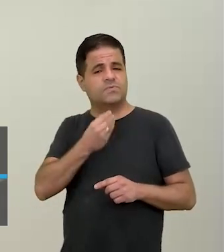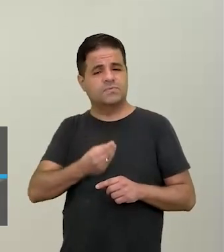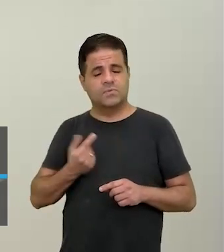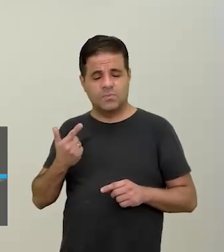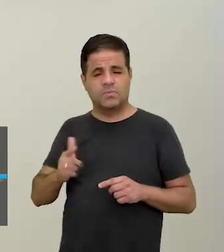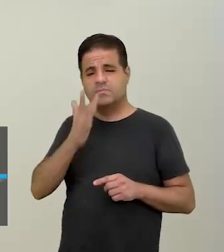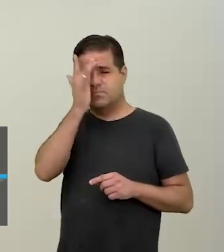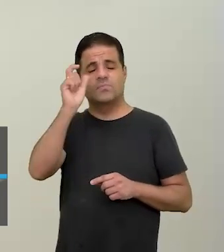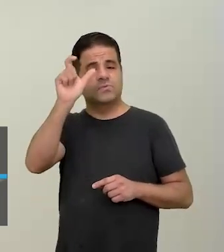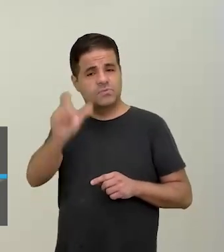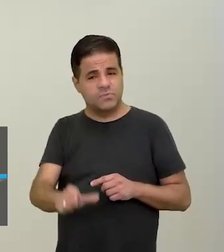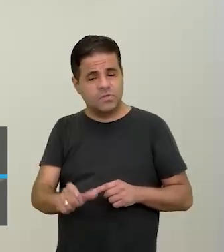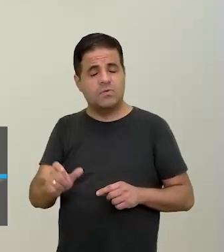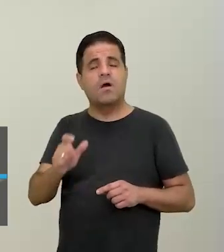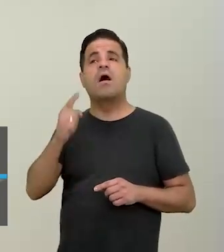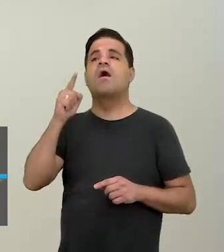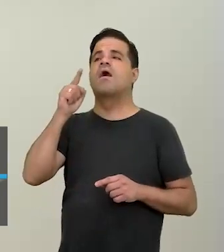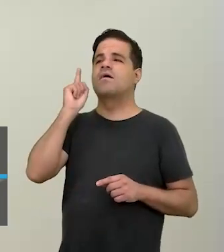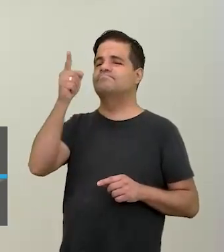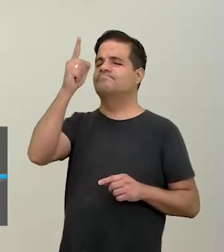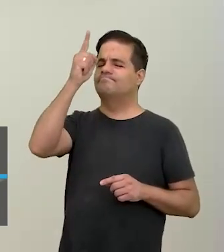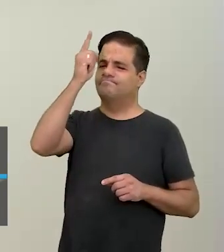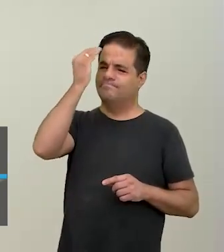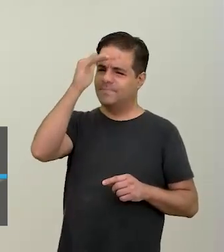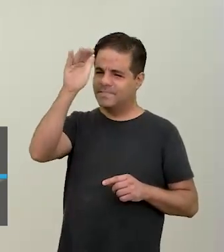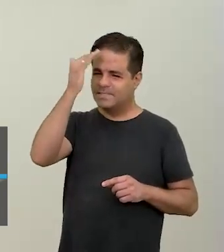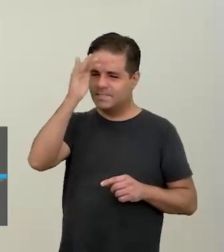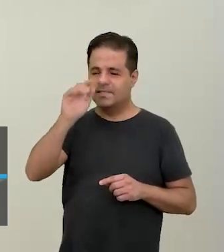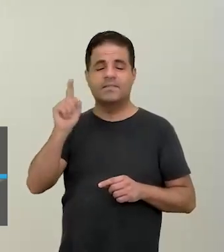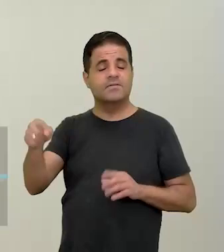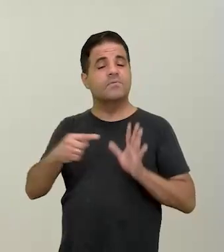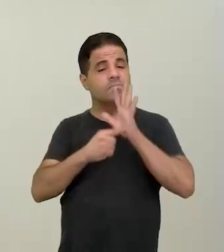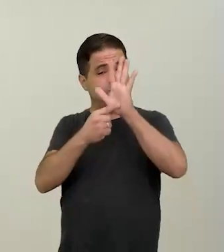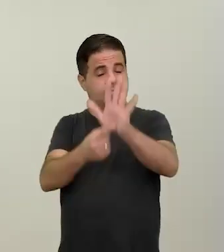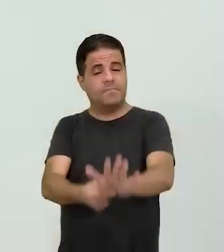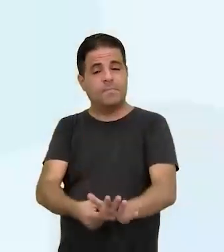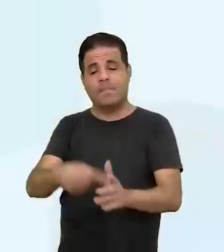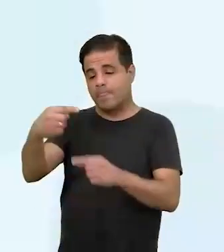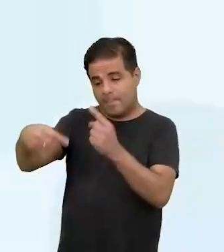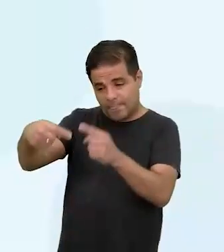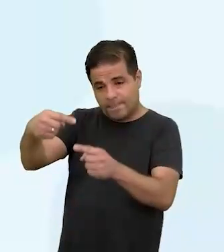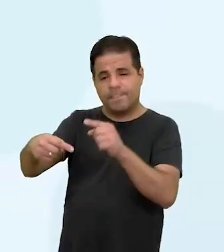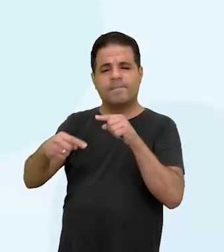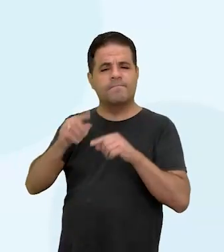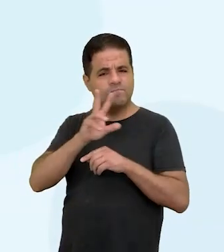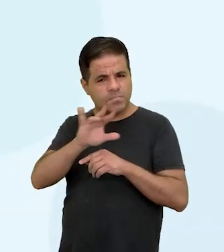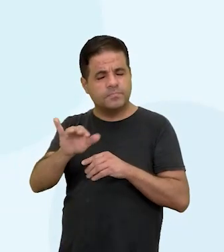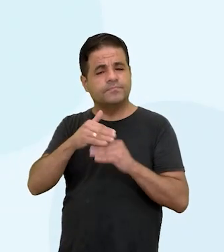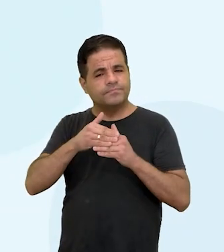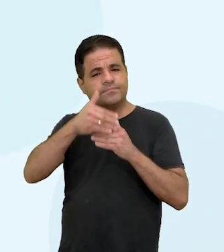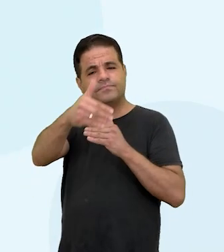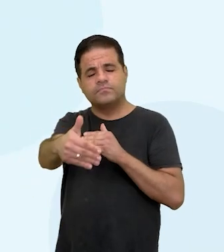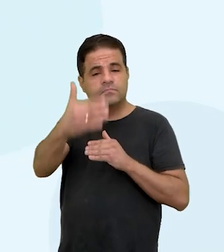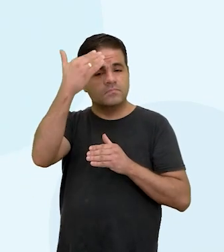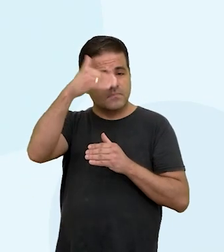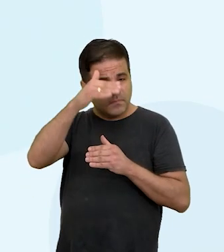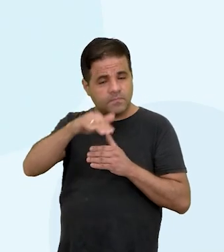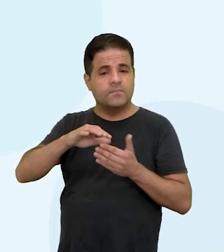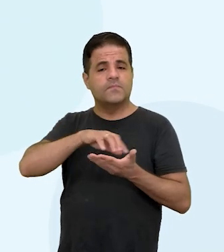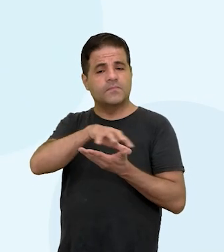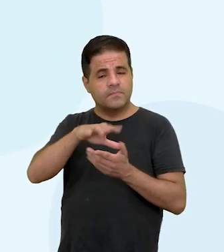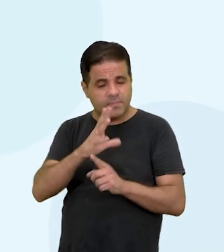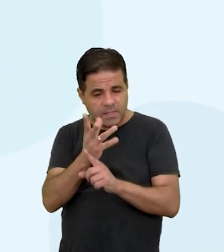com o outro, a gente vai entender então, né, que vai aparecer aí na tela para vocês, que a política, ela vai ser entendida como uma arte